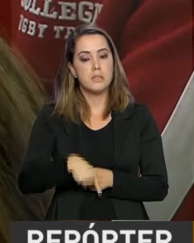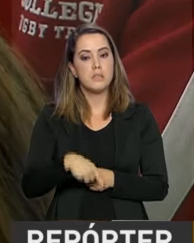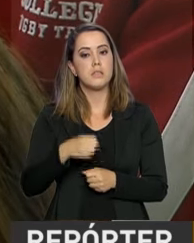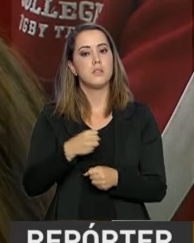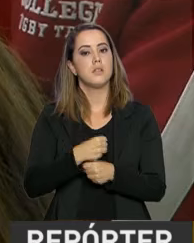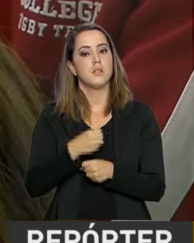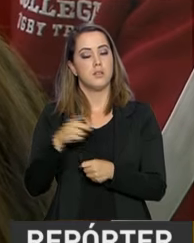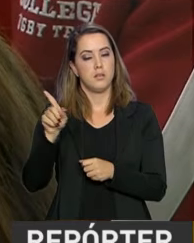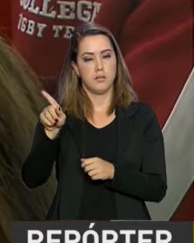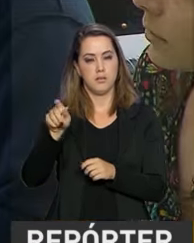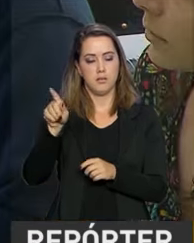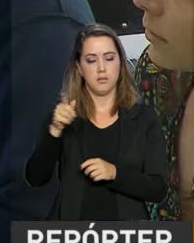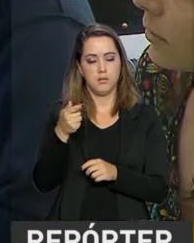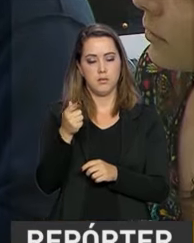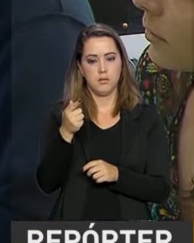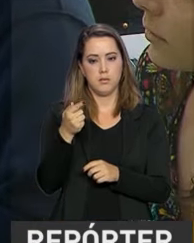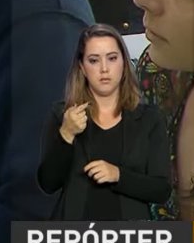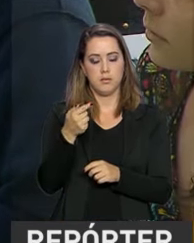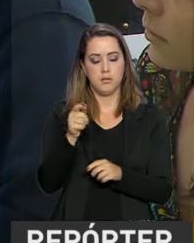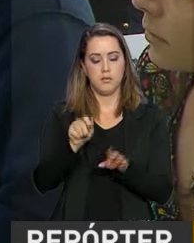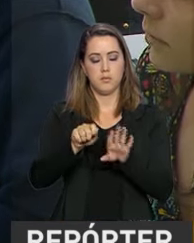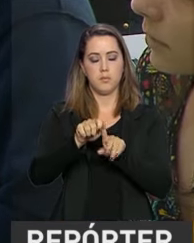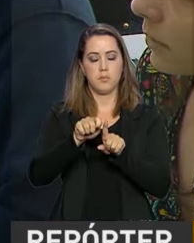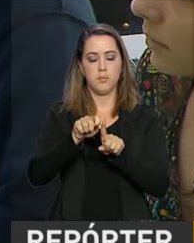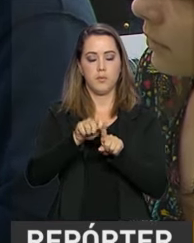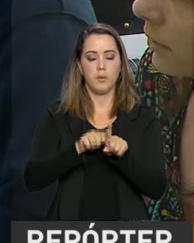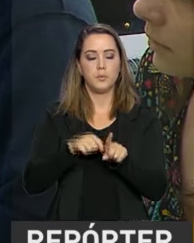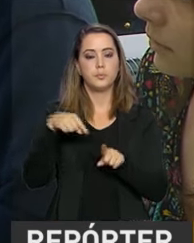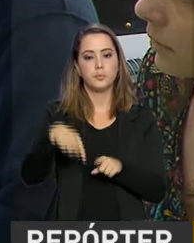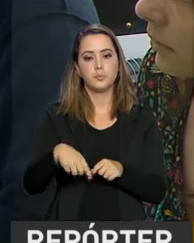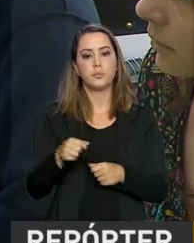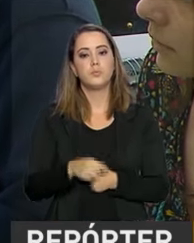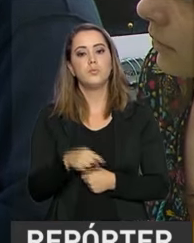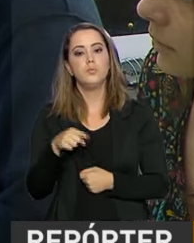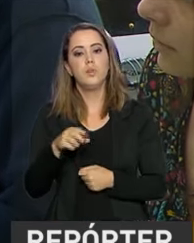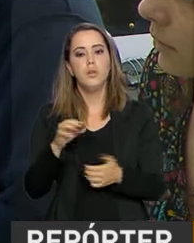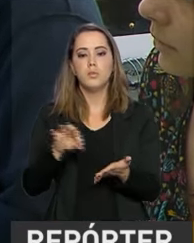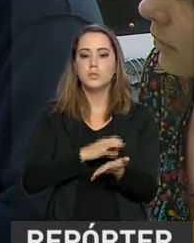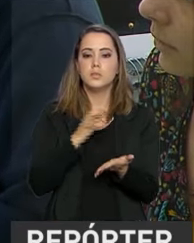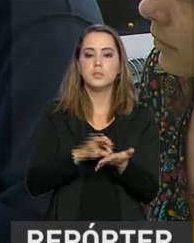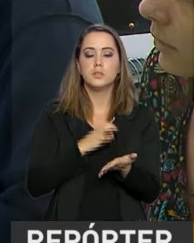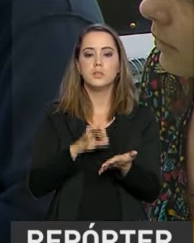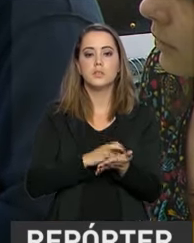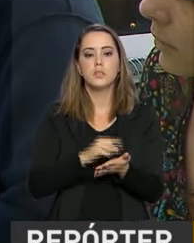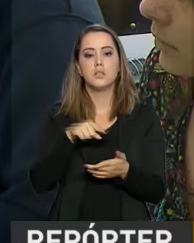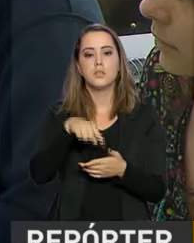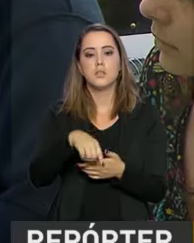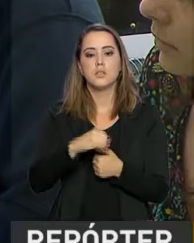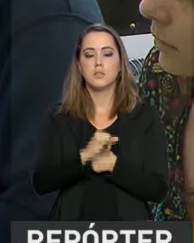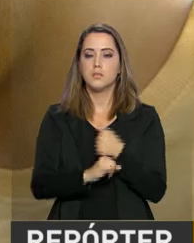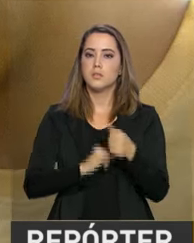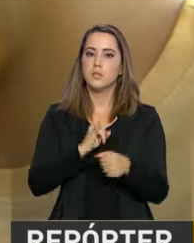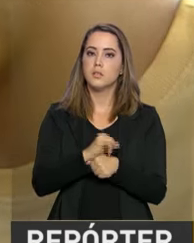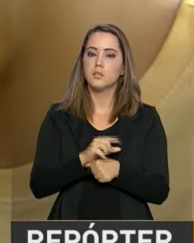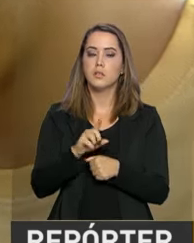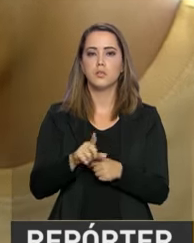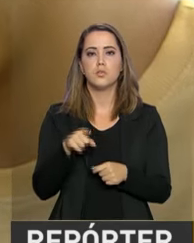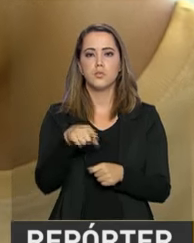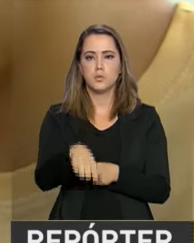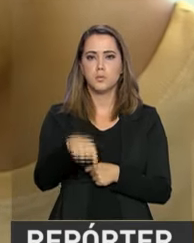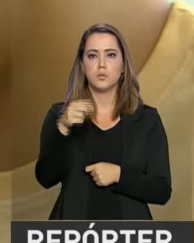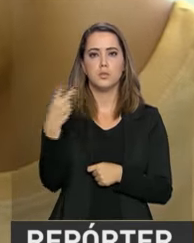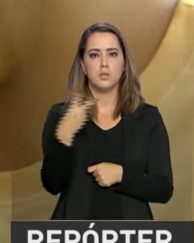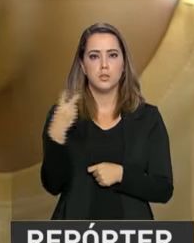ano. As inscrições são feitas online no site do CISU. Ao fazer a inscrição, o candidato deve escolher até duas opções de